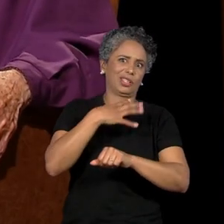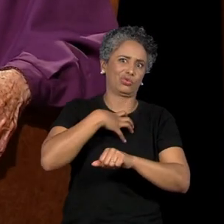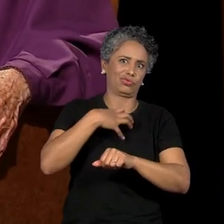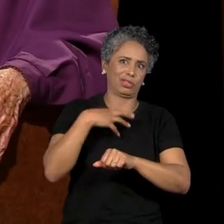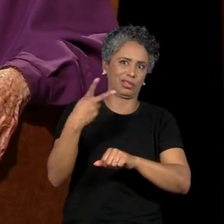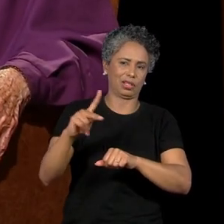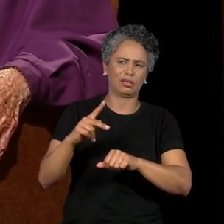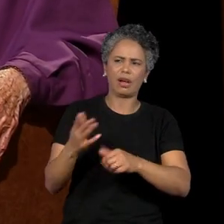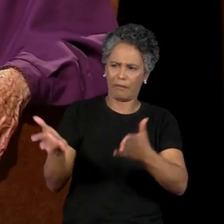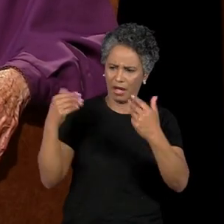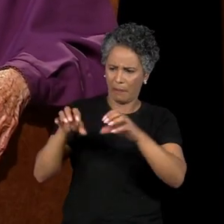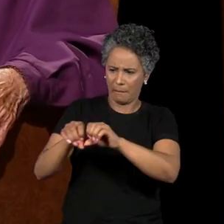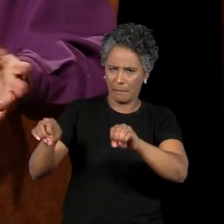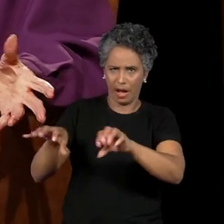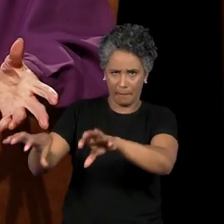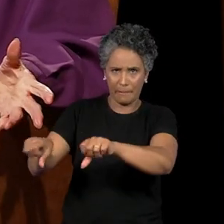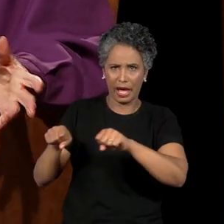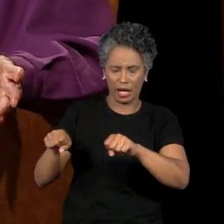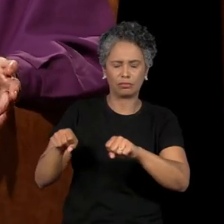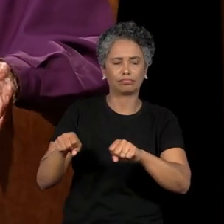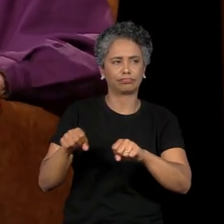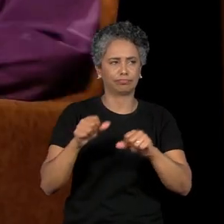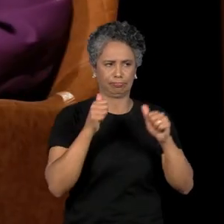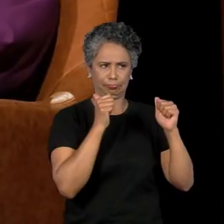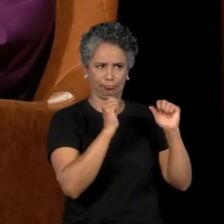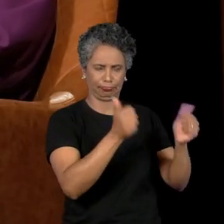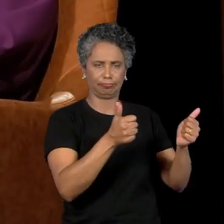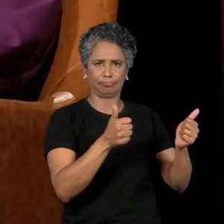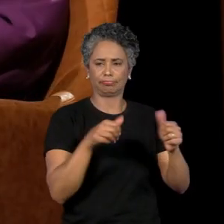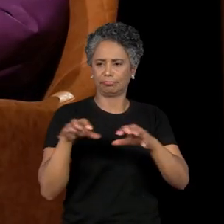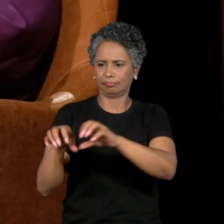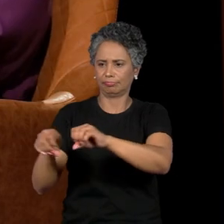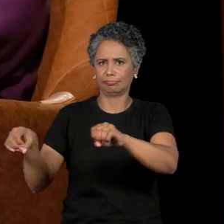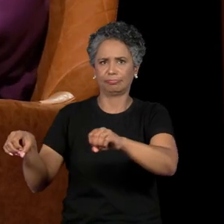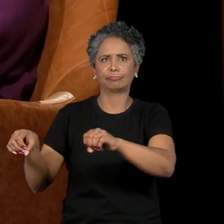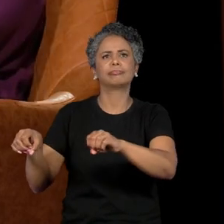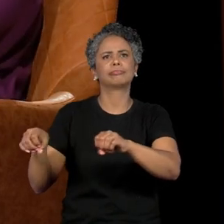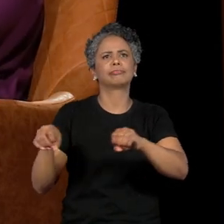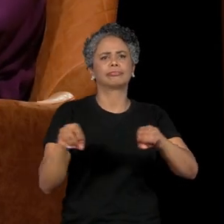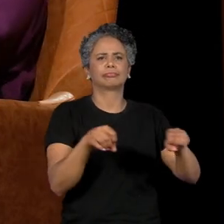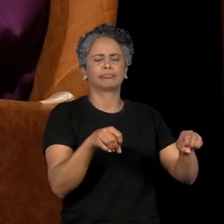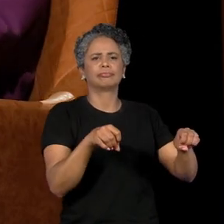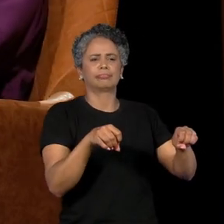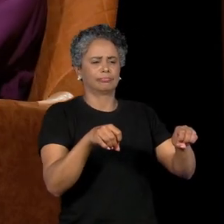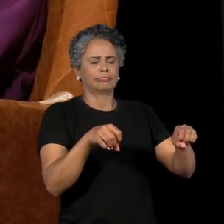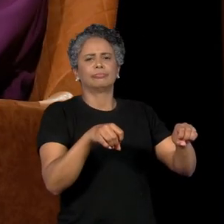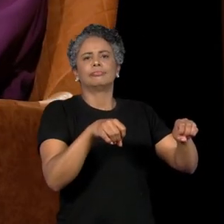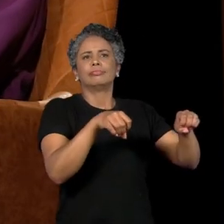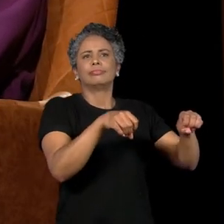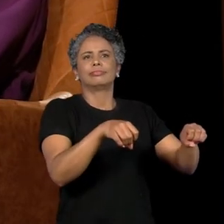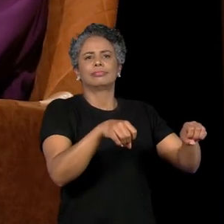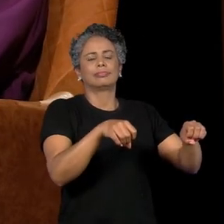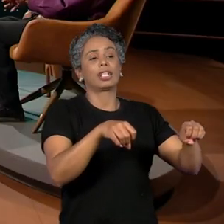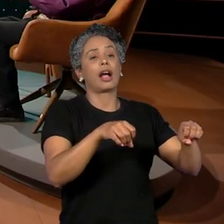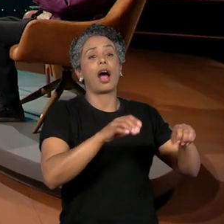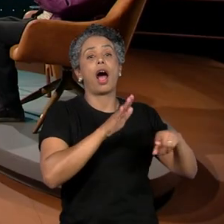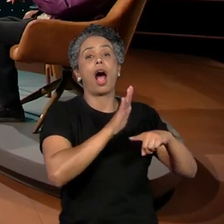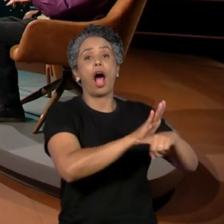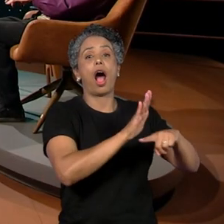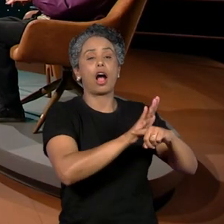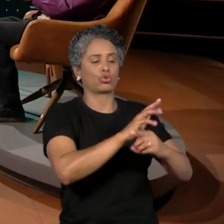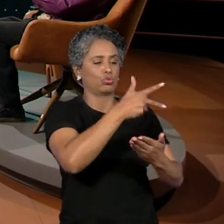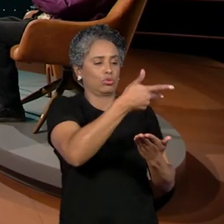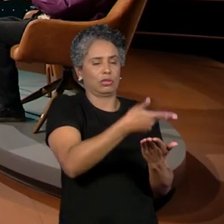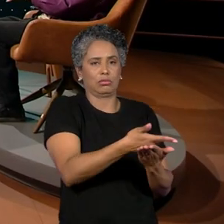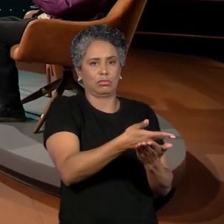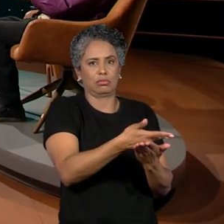Pega aqui. Eu peguei, tudo bem. Aí faz assim com a perna, para fora, para fora. Flexiona a perna, não sei o